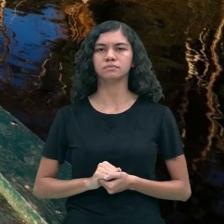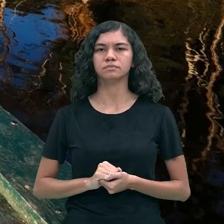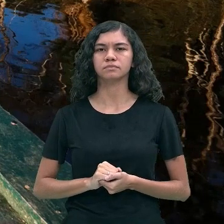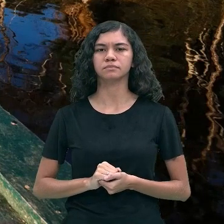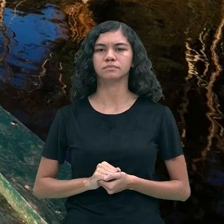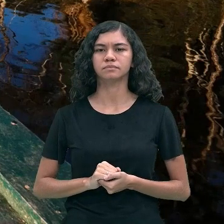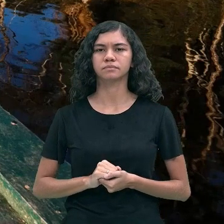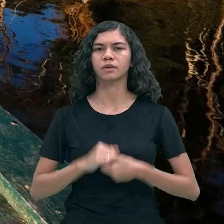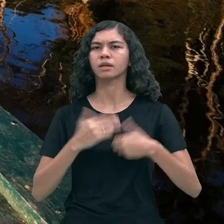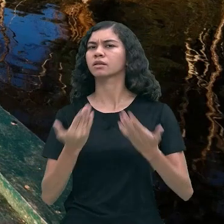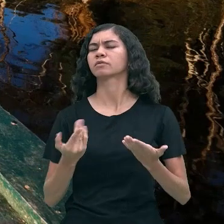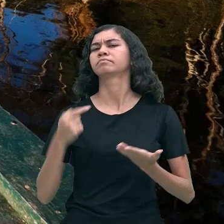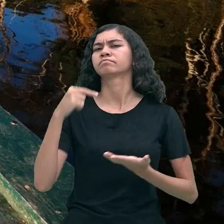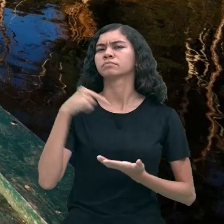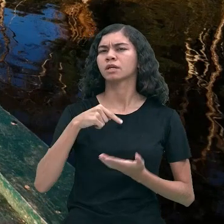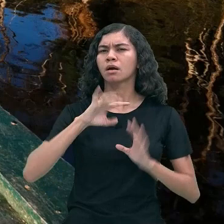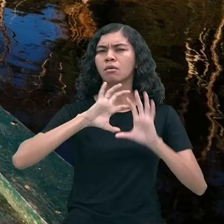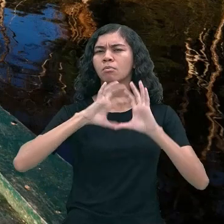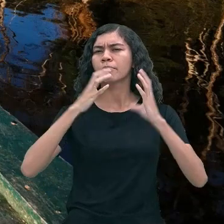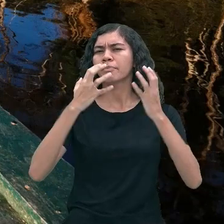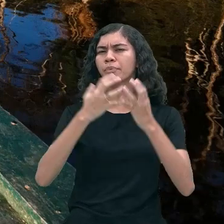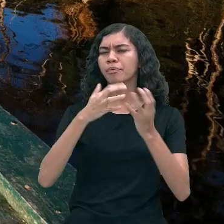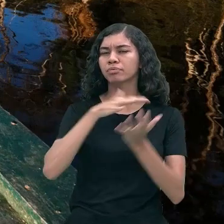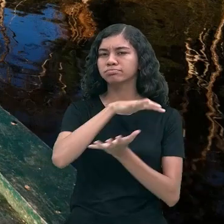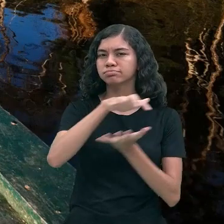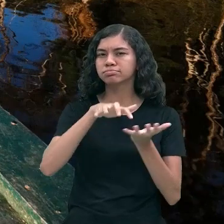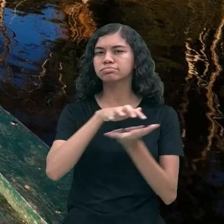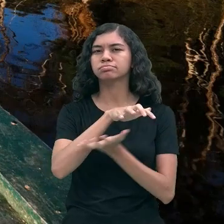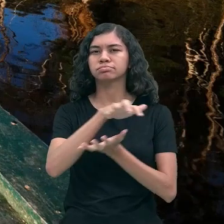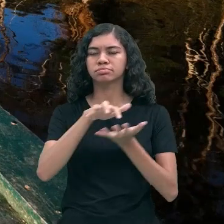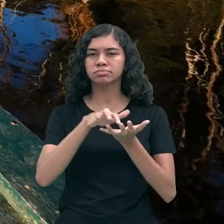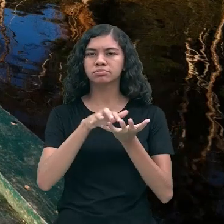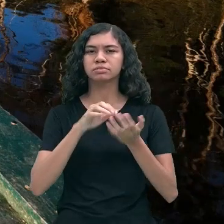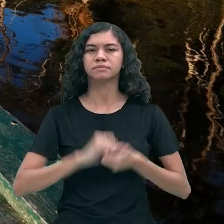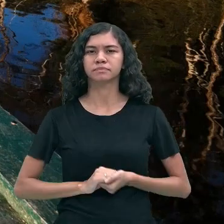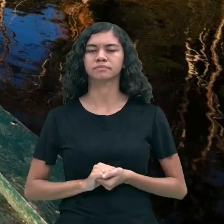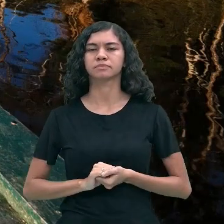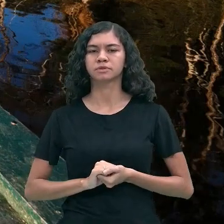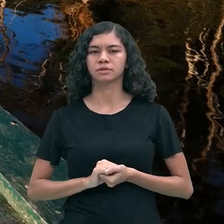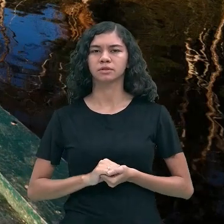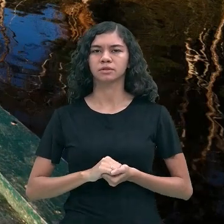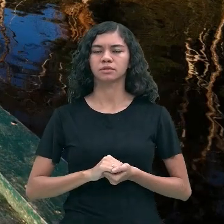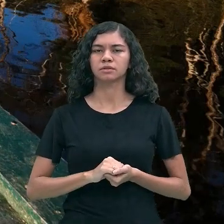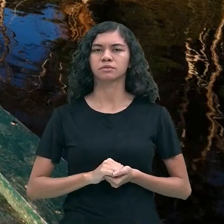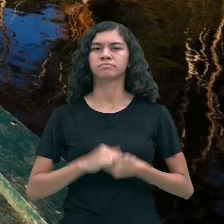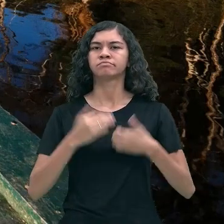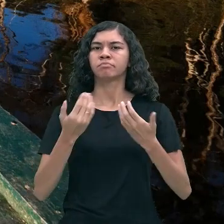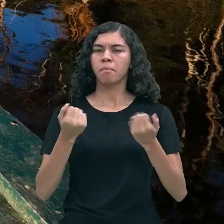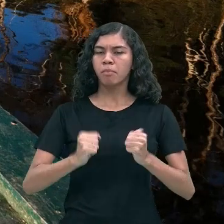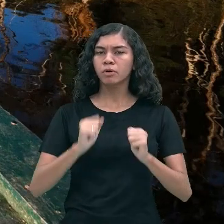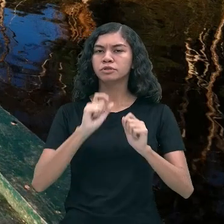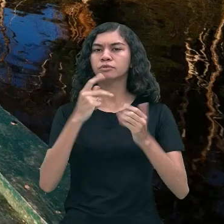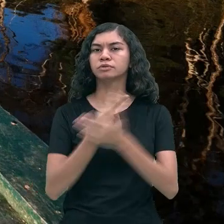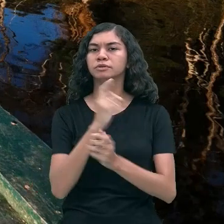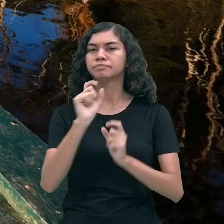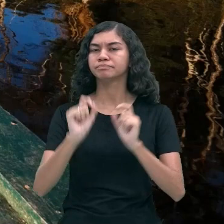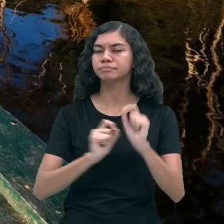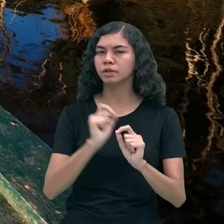esse ecossistema amazônico é muito delicado e a interferência humana pode fazer com que